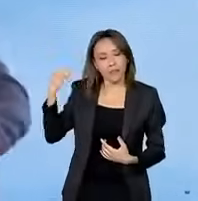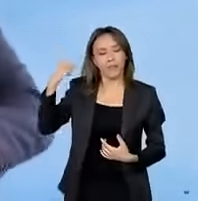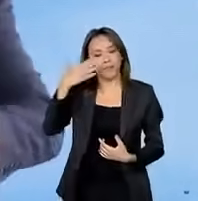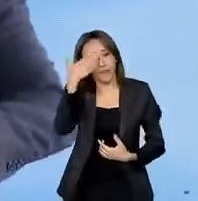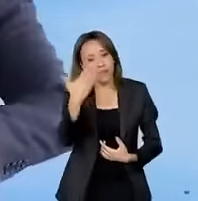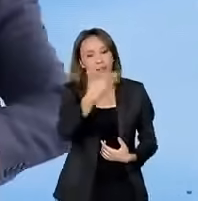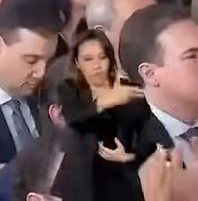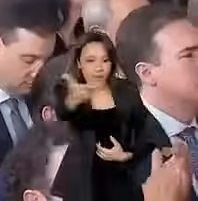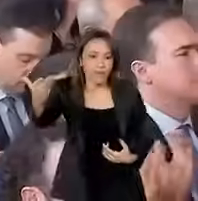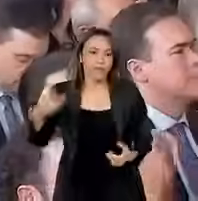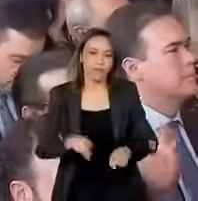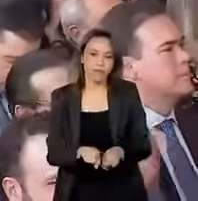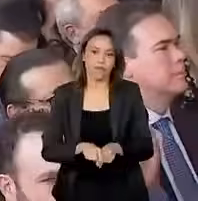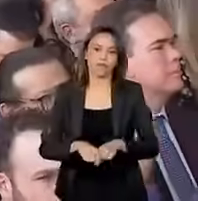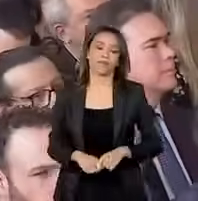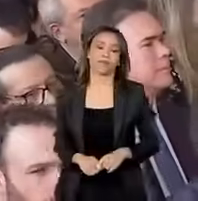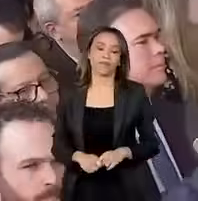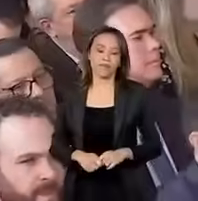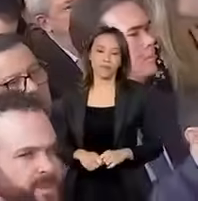vocês.